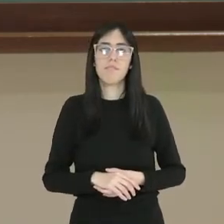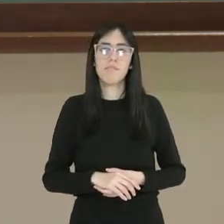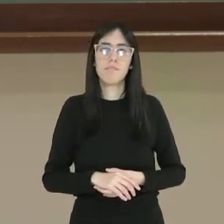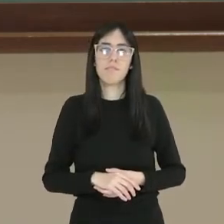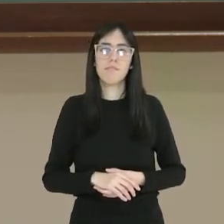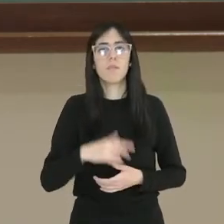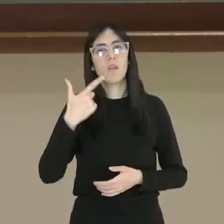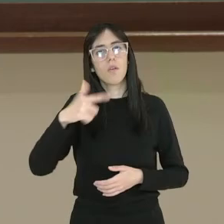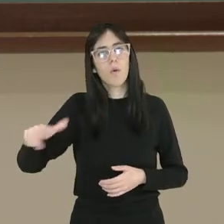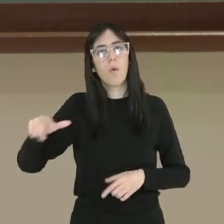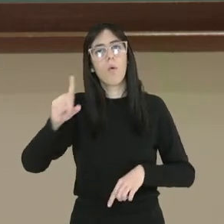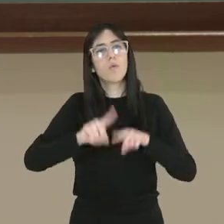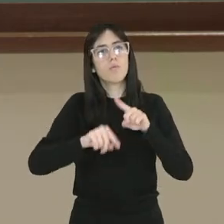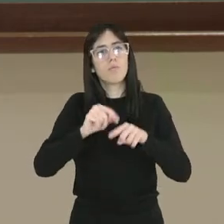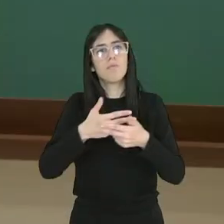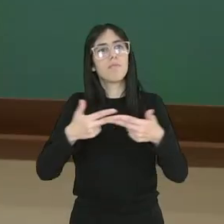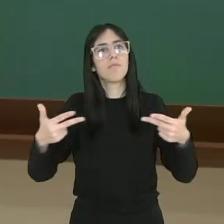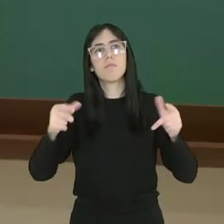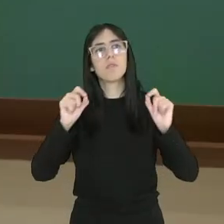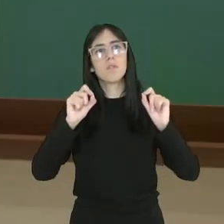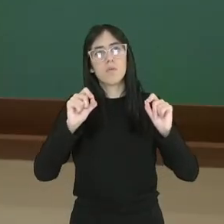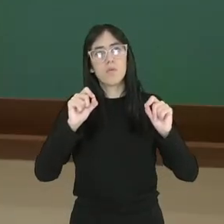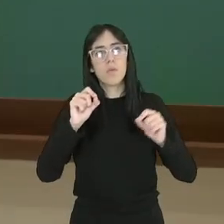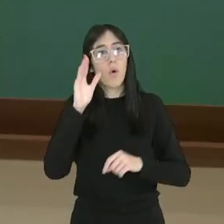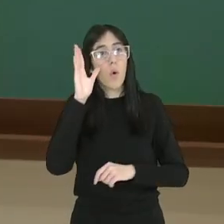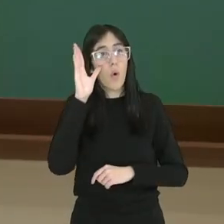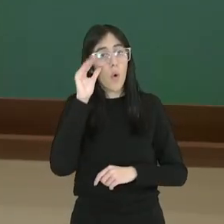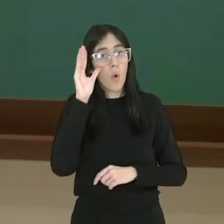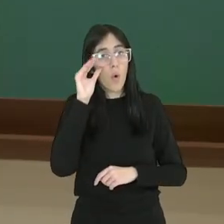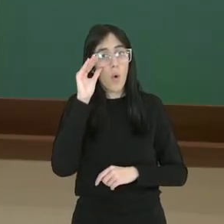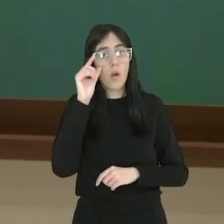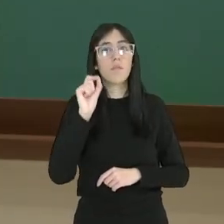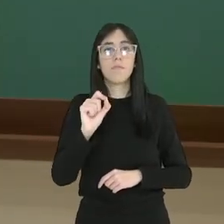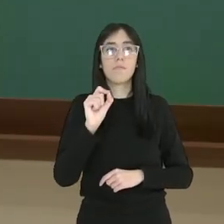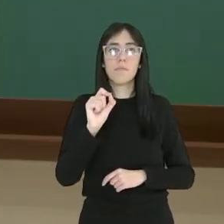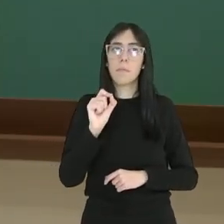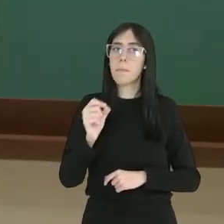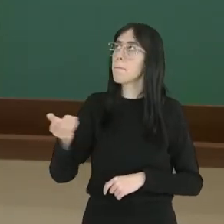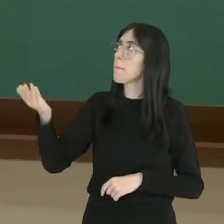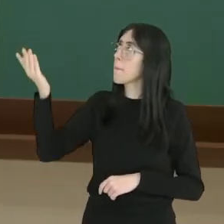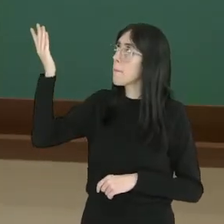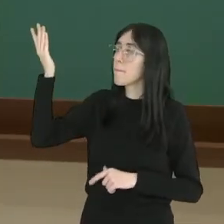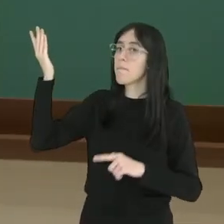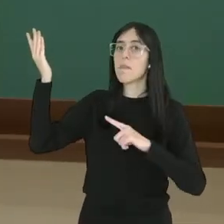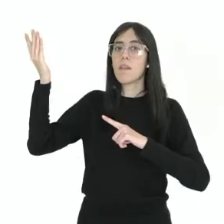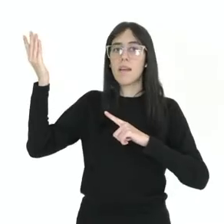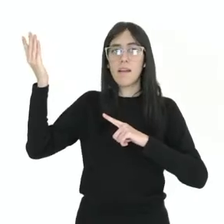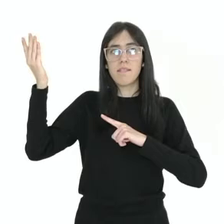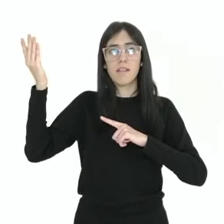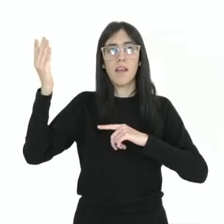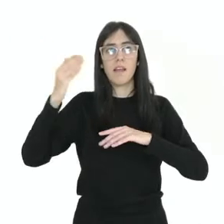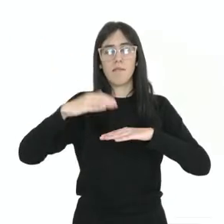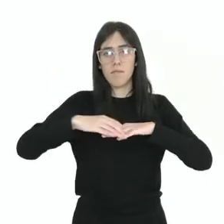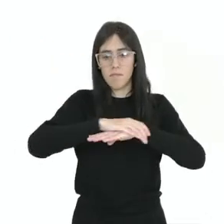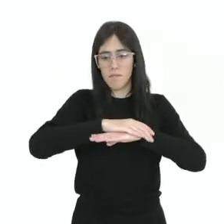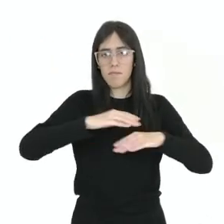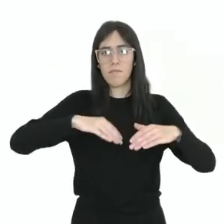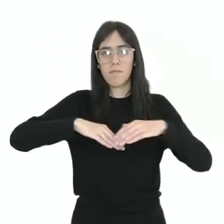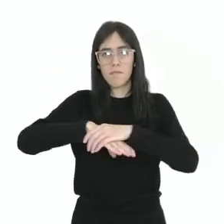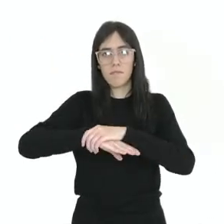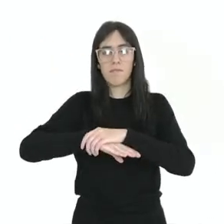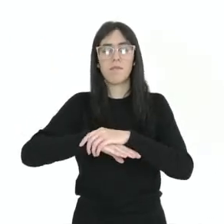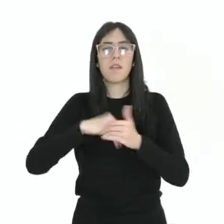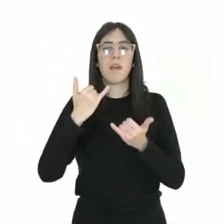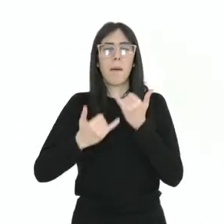Outros equipamentos, então, né, e uma curiosidade interessante são as travas de chuteira dos atletas de beisebol, similares àquelas